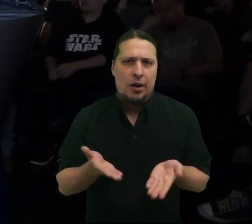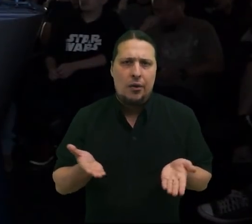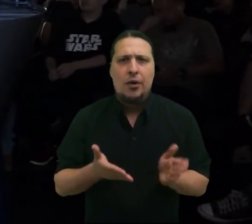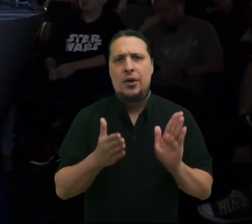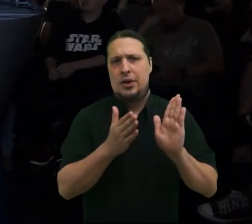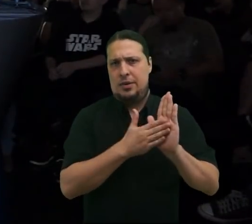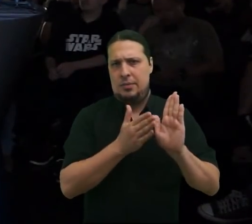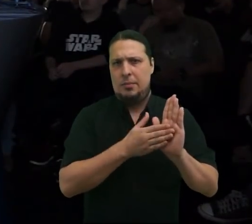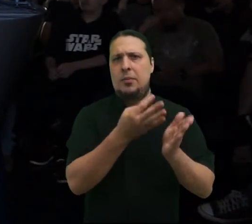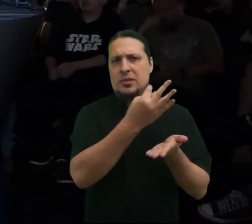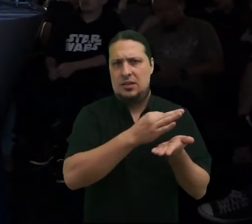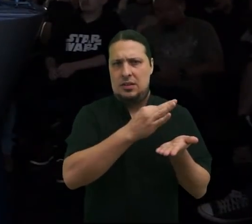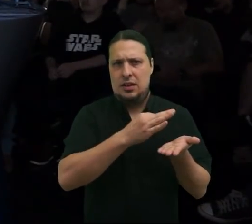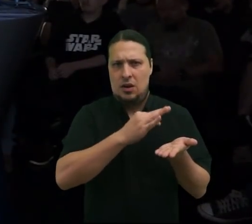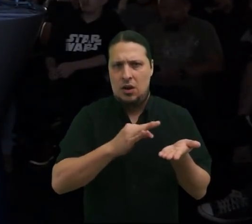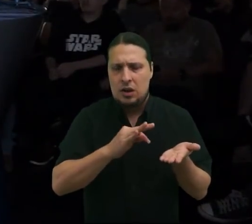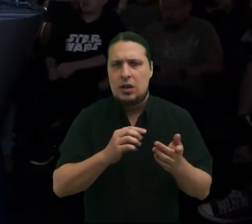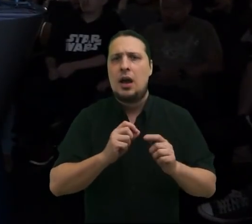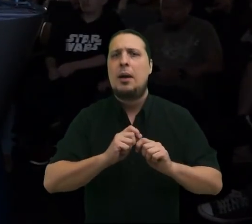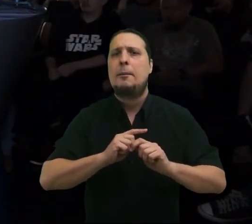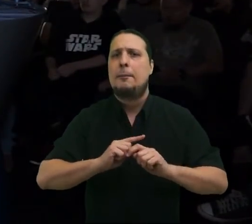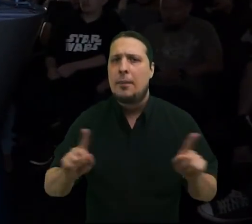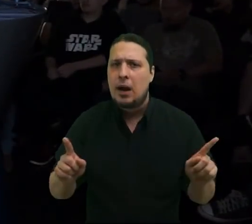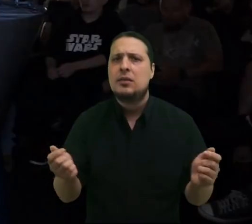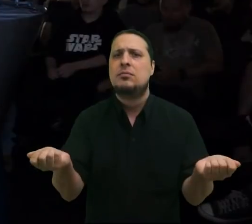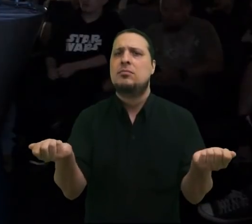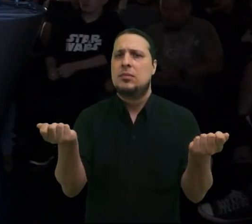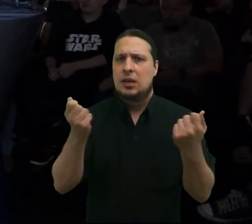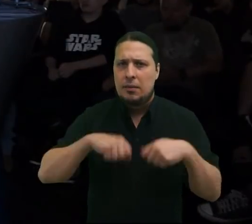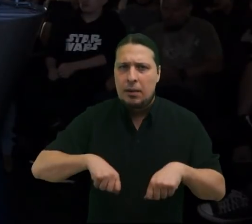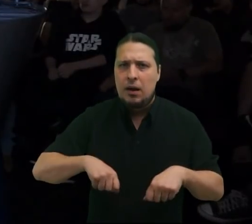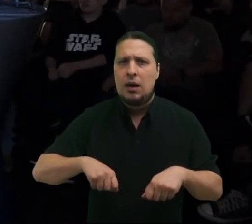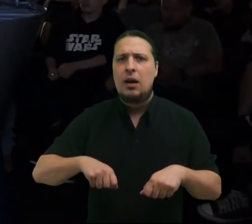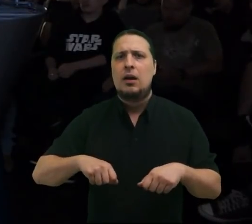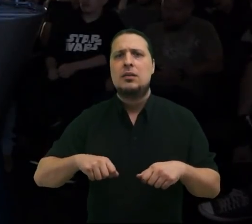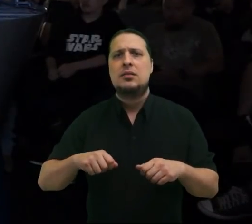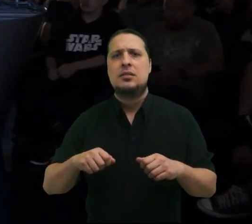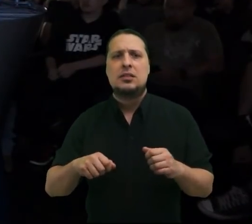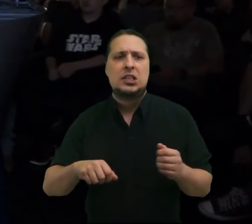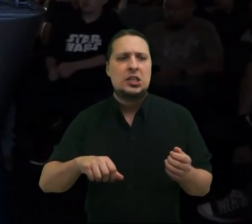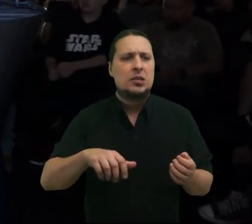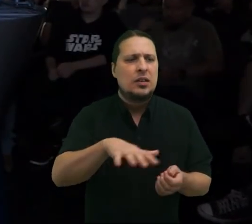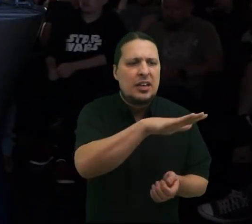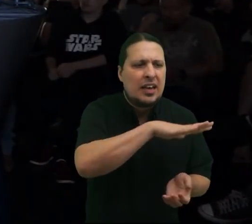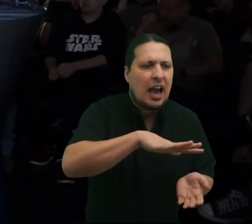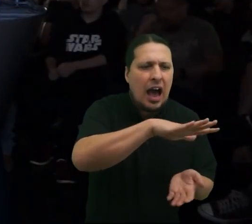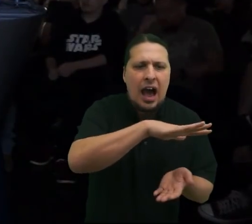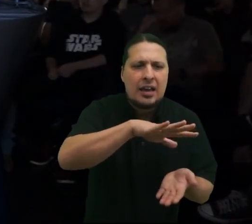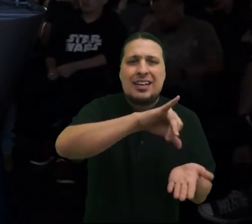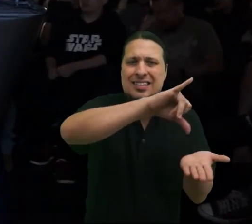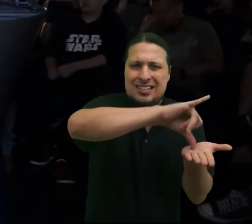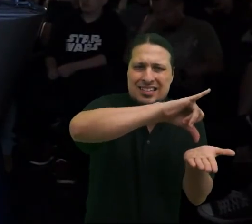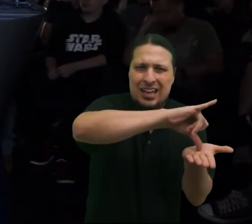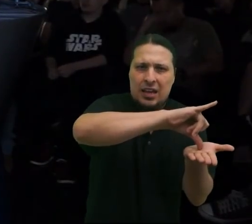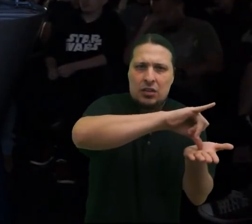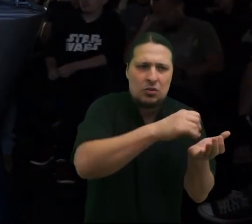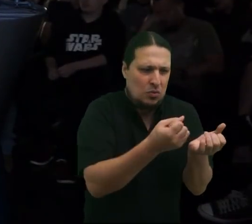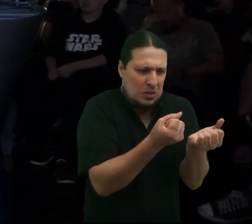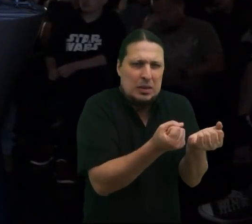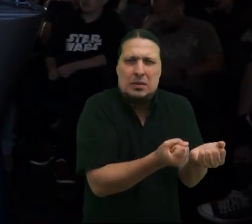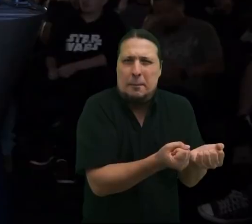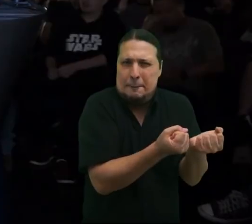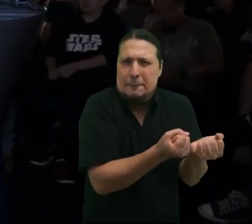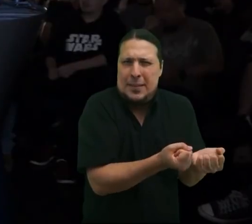elas começaram a encolher por ação da gravidade, elas não formaram estrelas, elas formaram um buraco negro direto. Tá? Ainda não